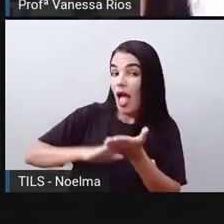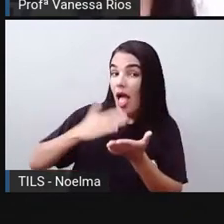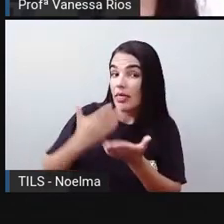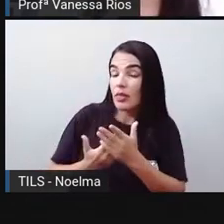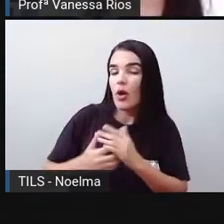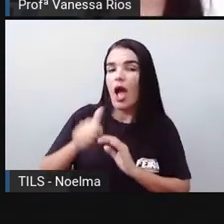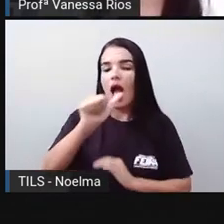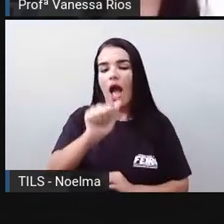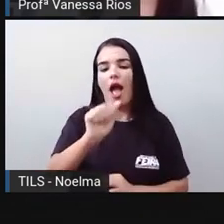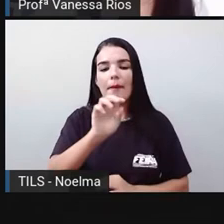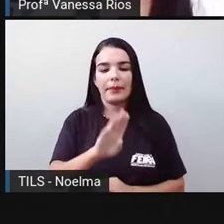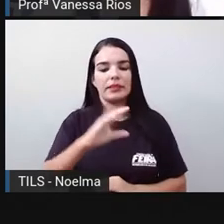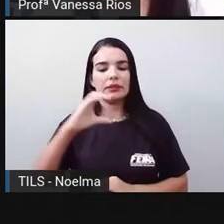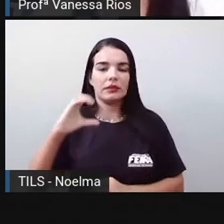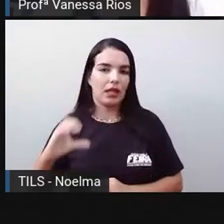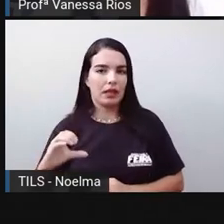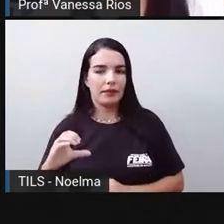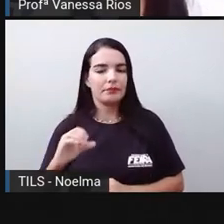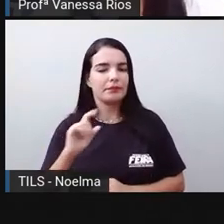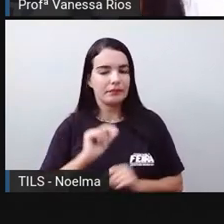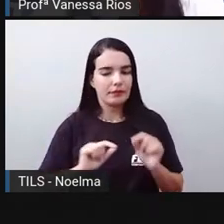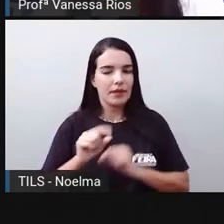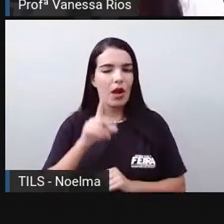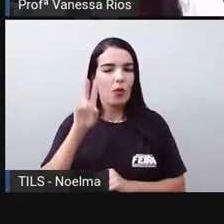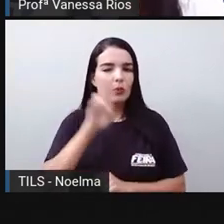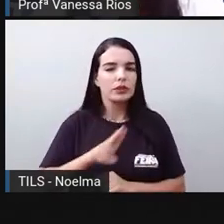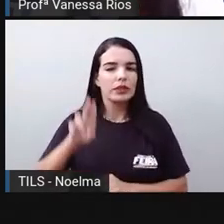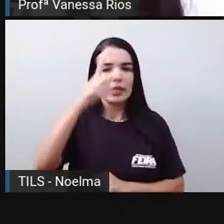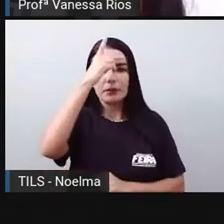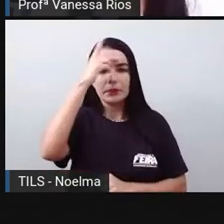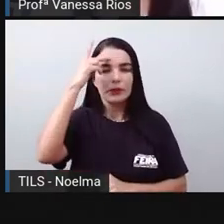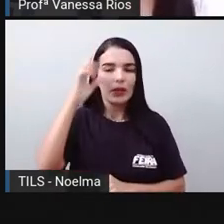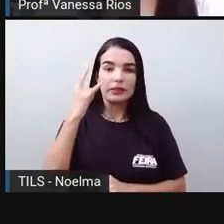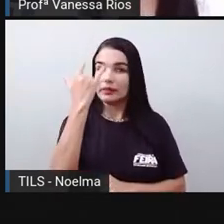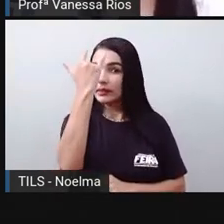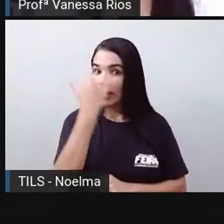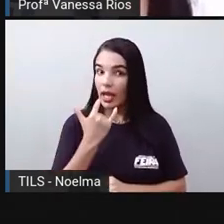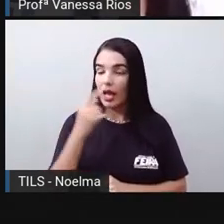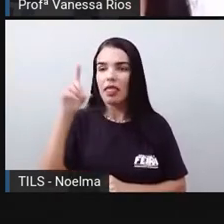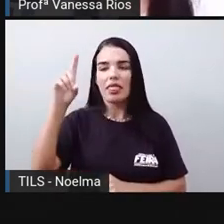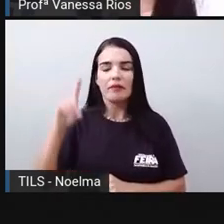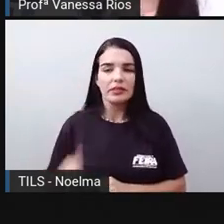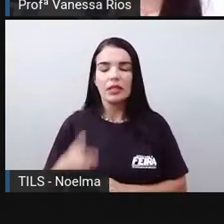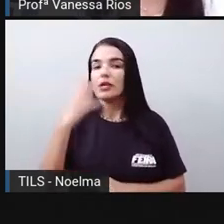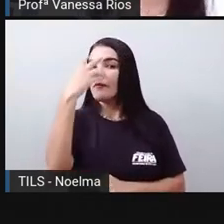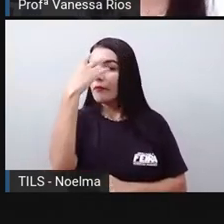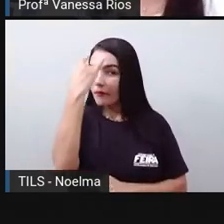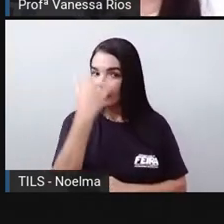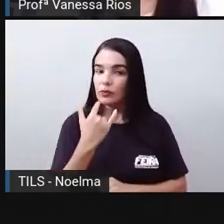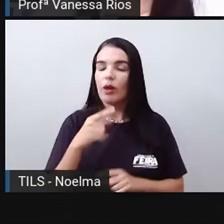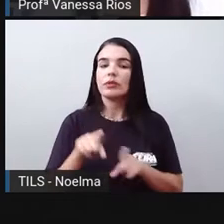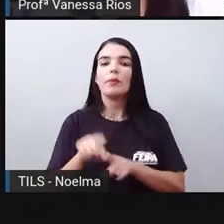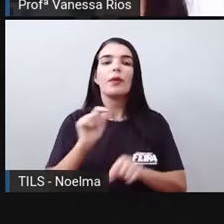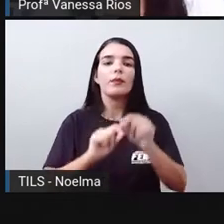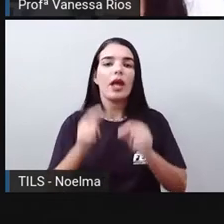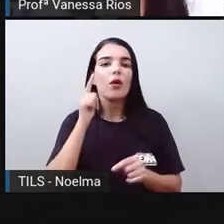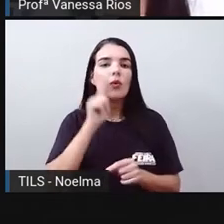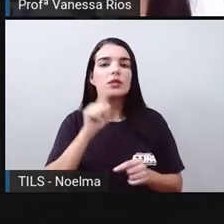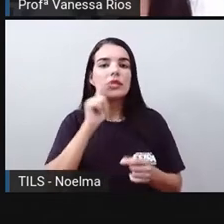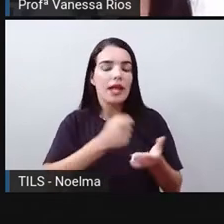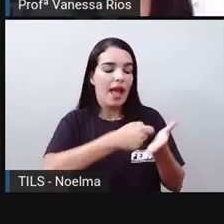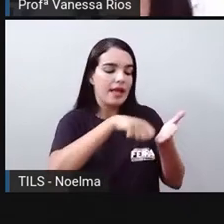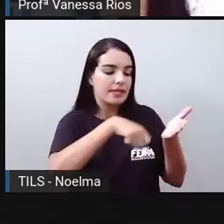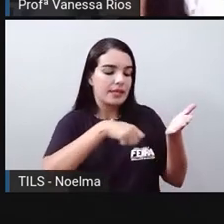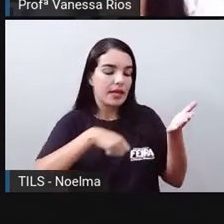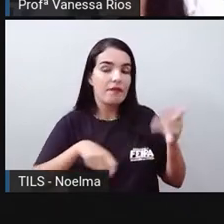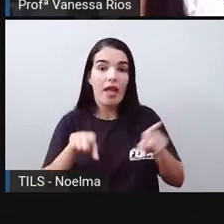é utilizado por pessoas cegas, pessoas com deficiência visual, para que elas consigam escrever e ler e